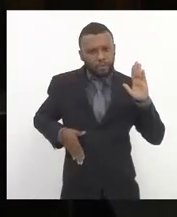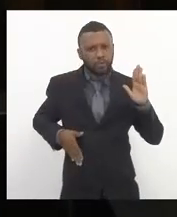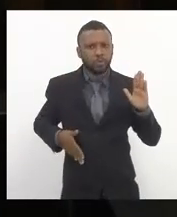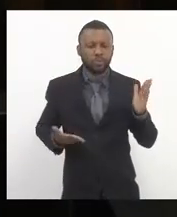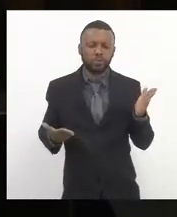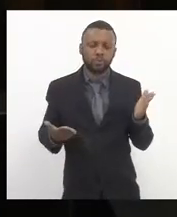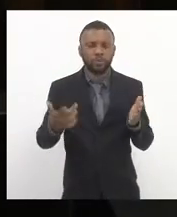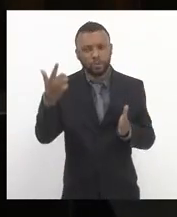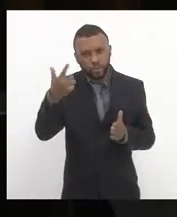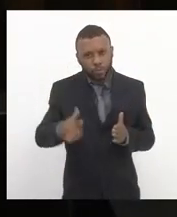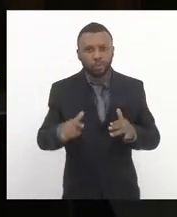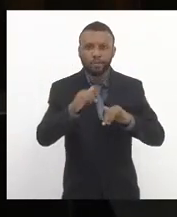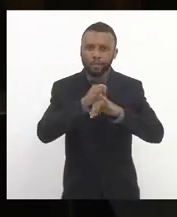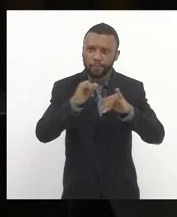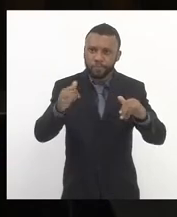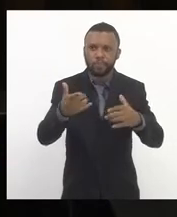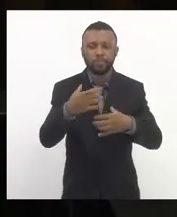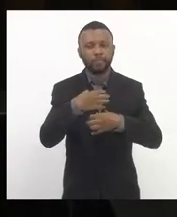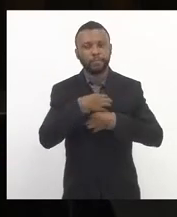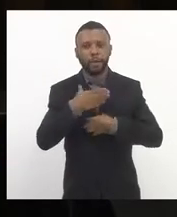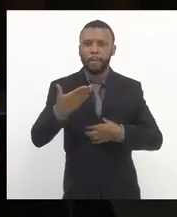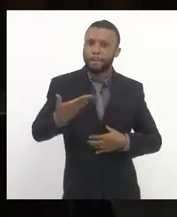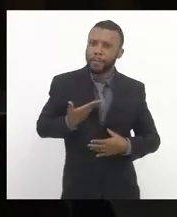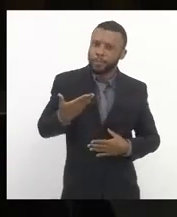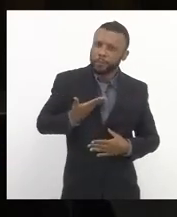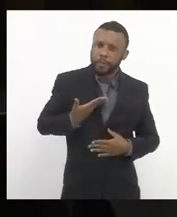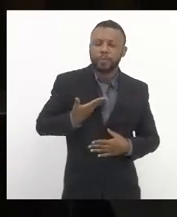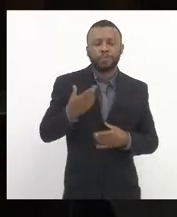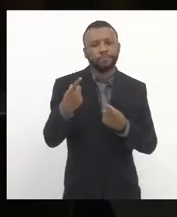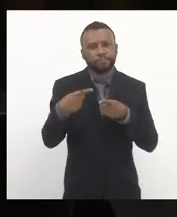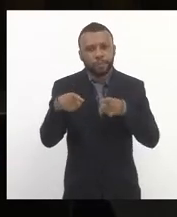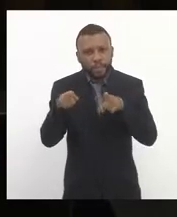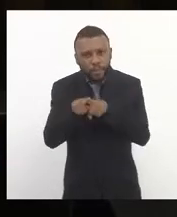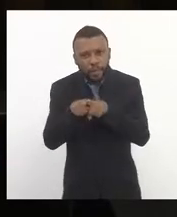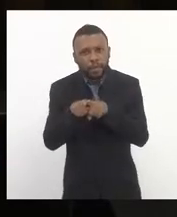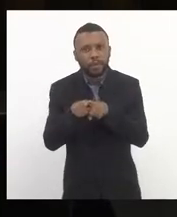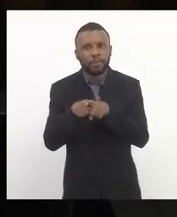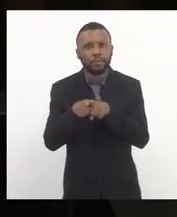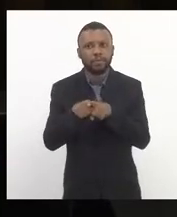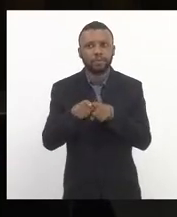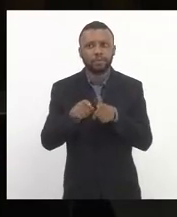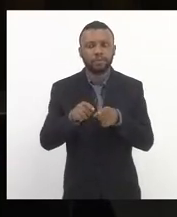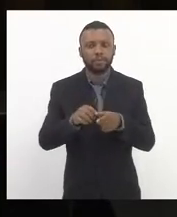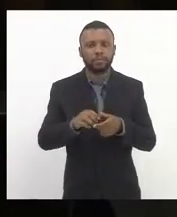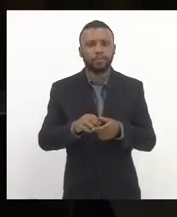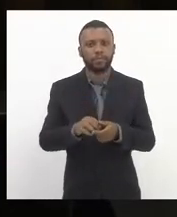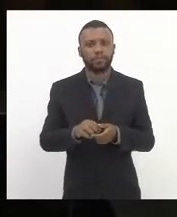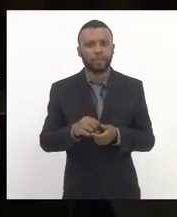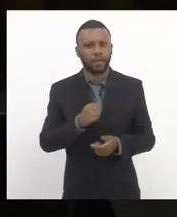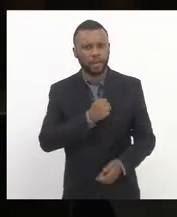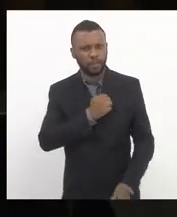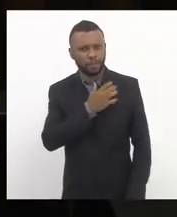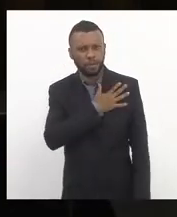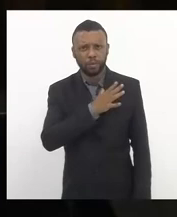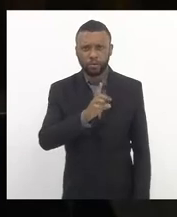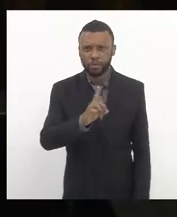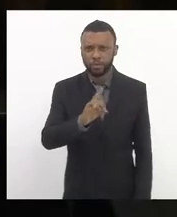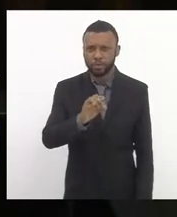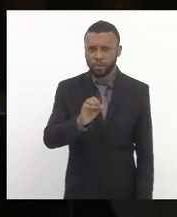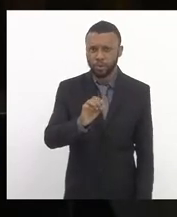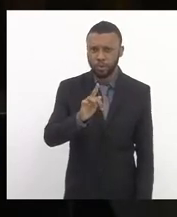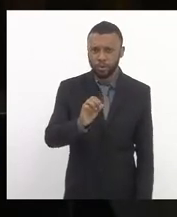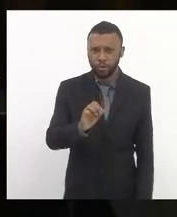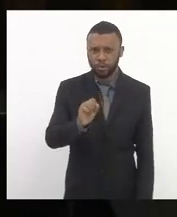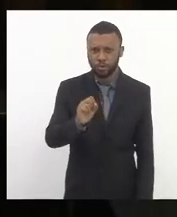aqui, eu cito meus amigos, irmãos, parceiros Capitão Diogo Souza e Gabriel